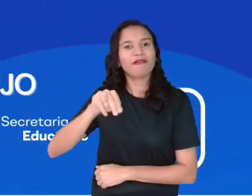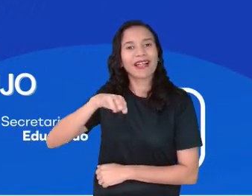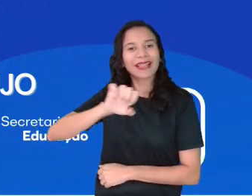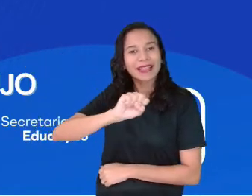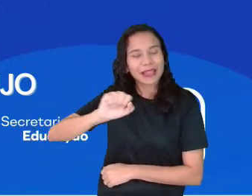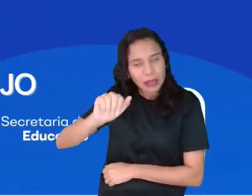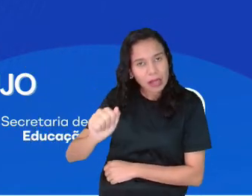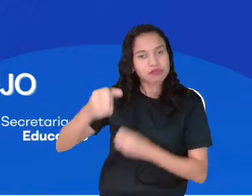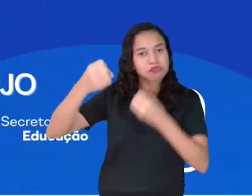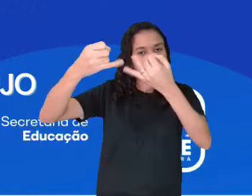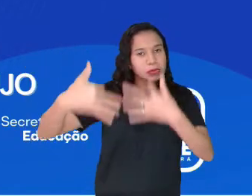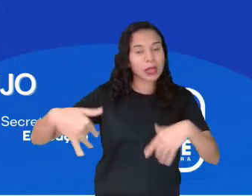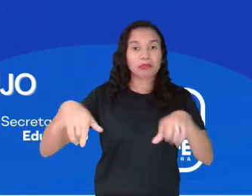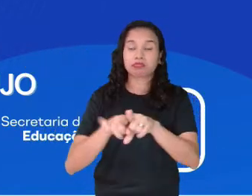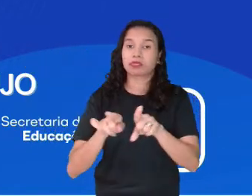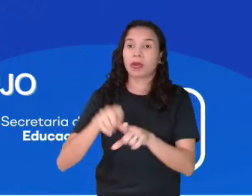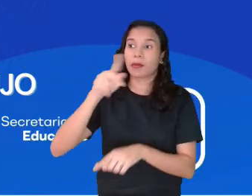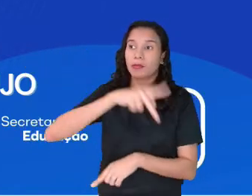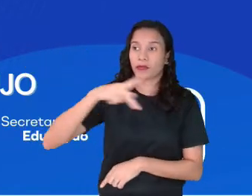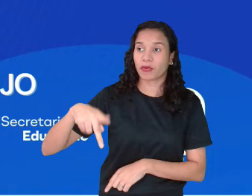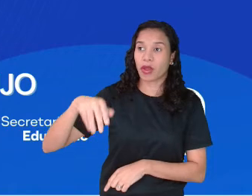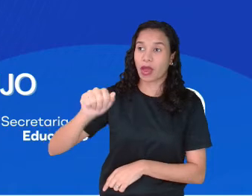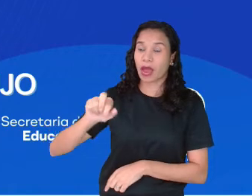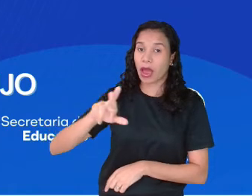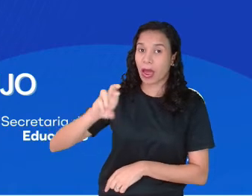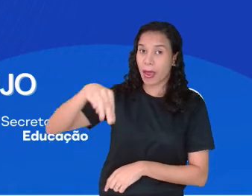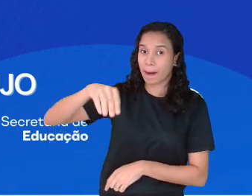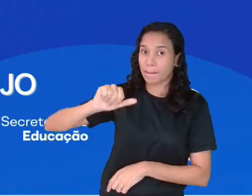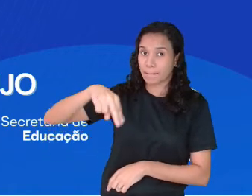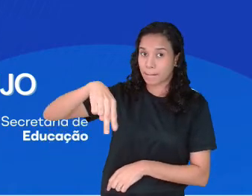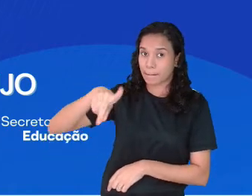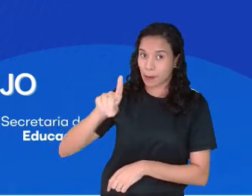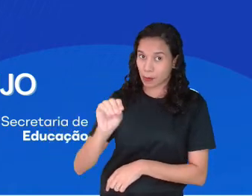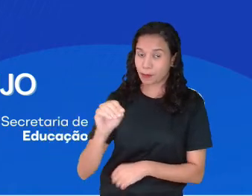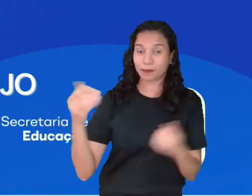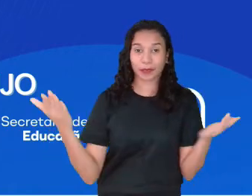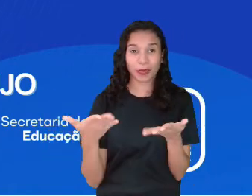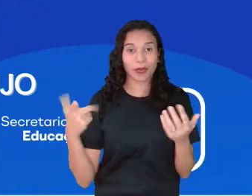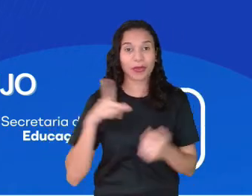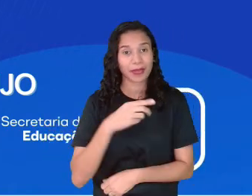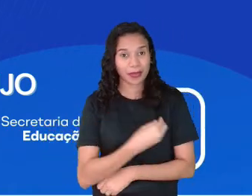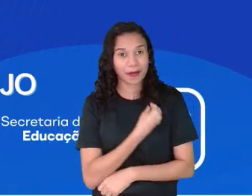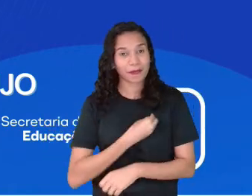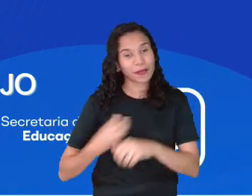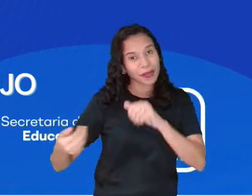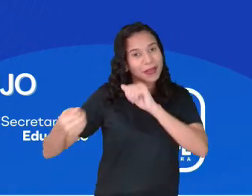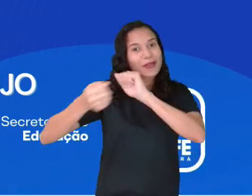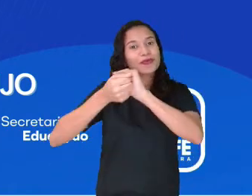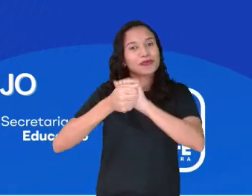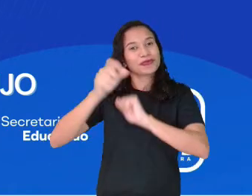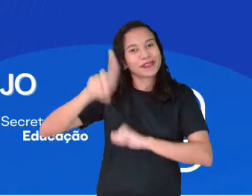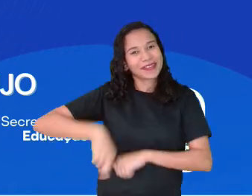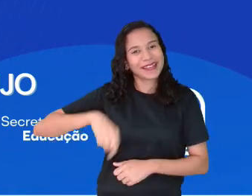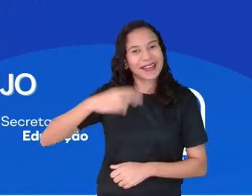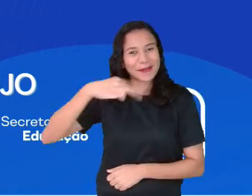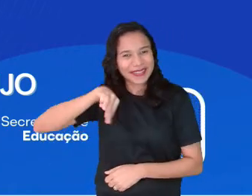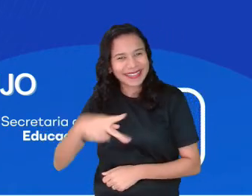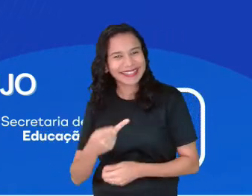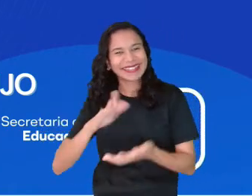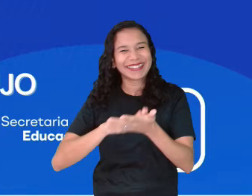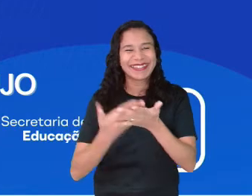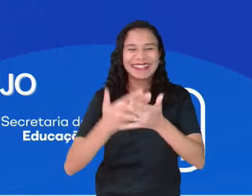né, com o professor Armando também. E quem está me acompanhando aqui hoje é Helena,